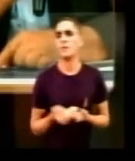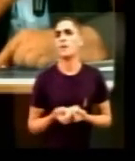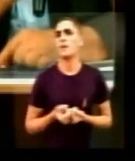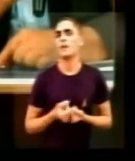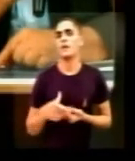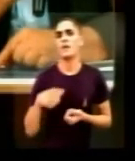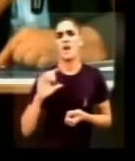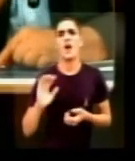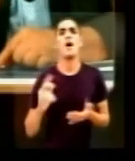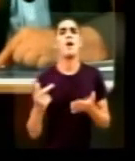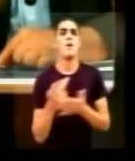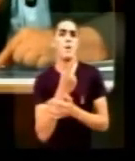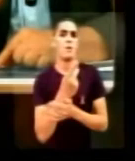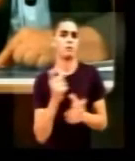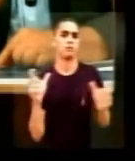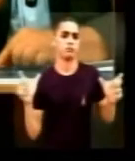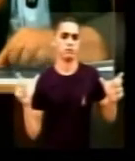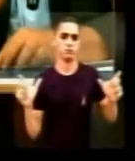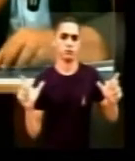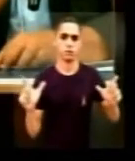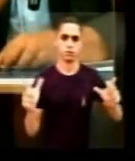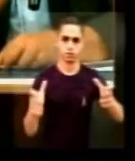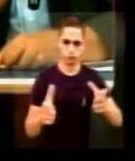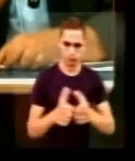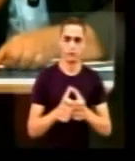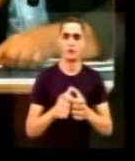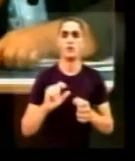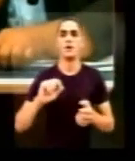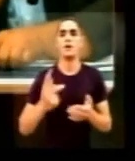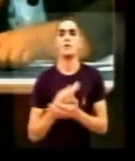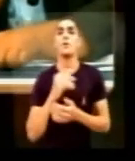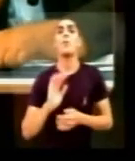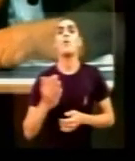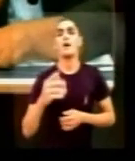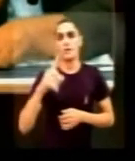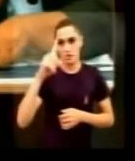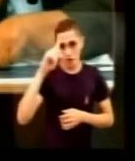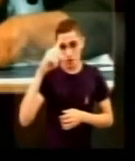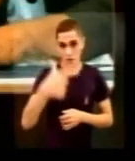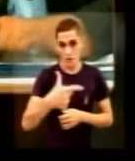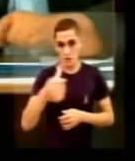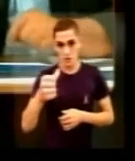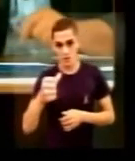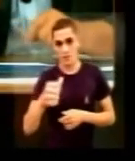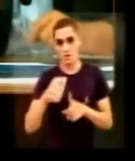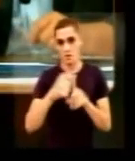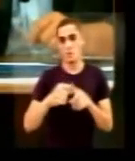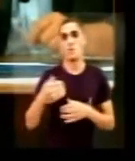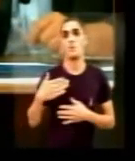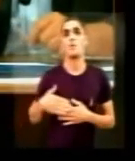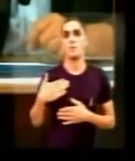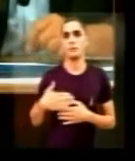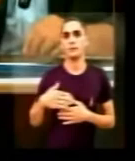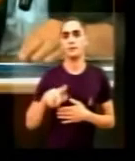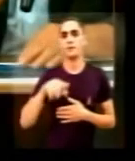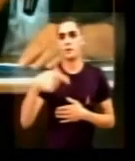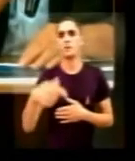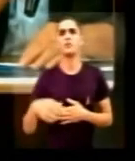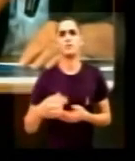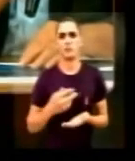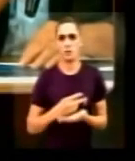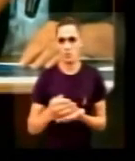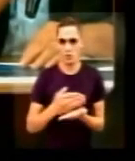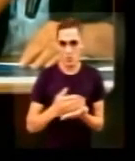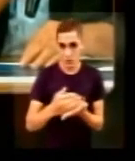ocorreu no dia 26/9, e a partir daí houve um platô, uma subida, e